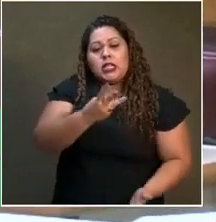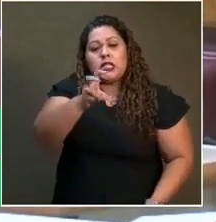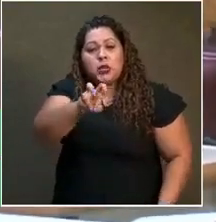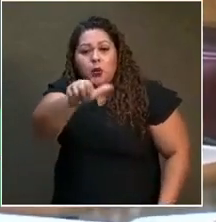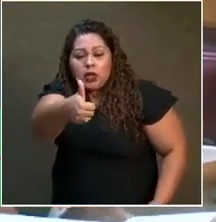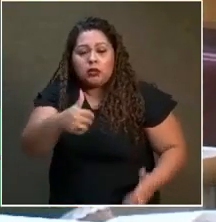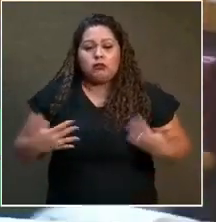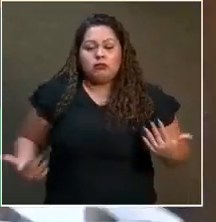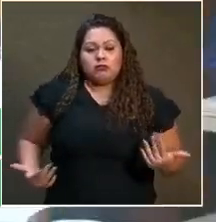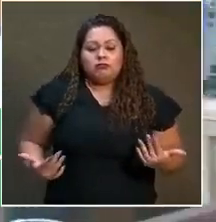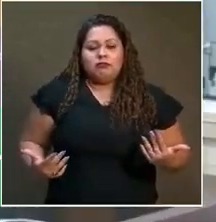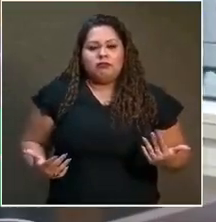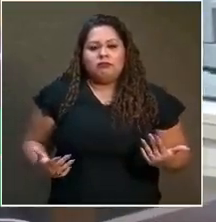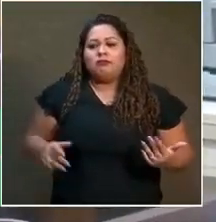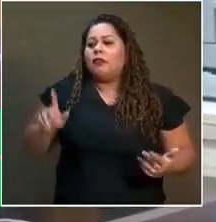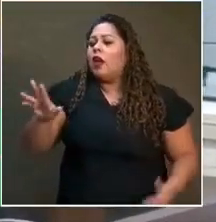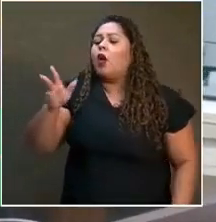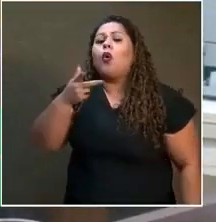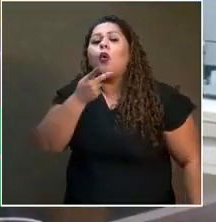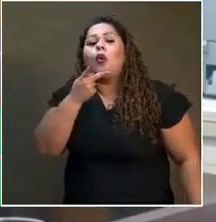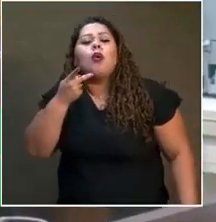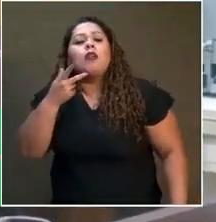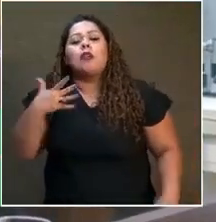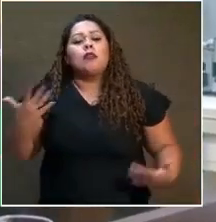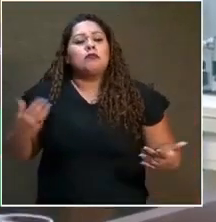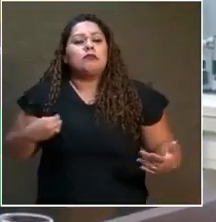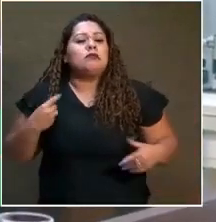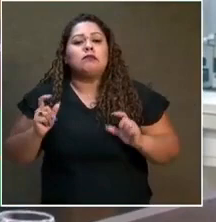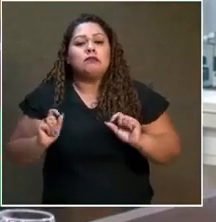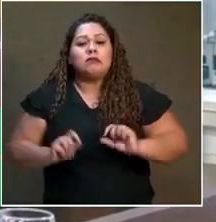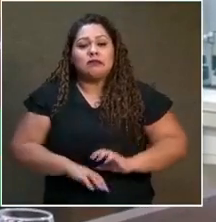O que era mais que Cássio estava nesse dia?